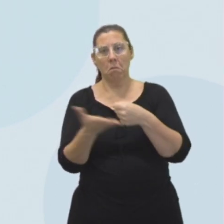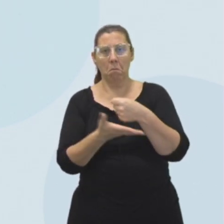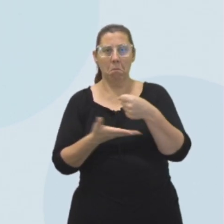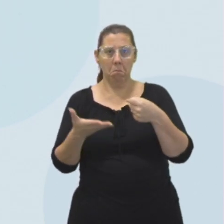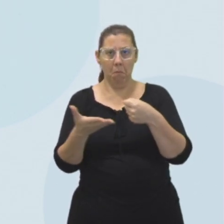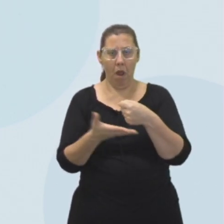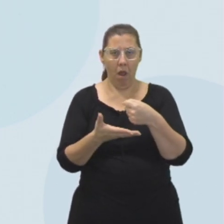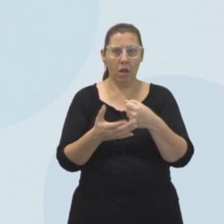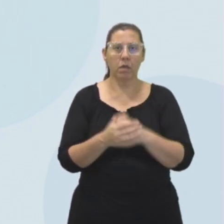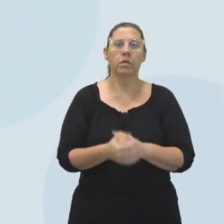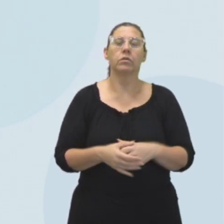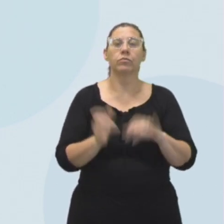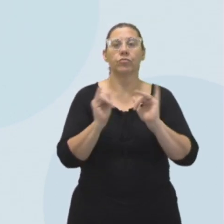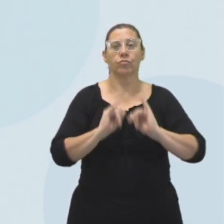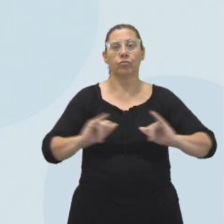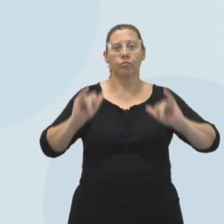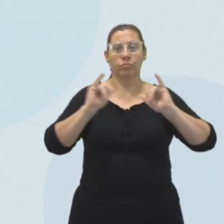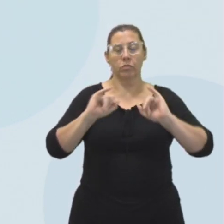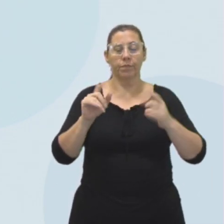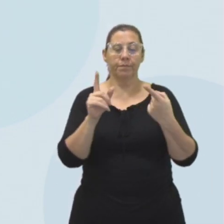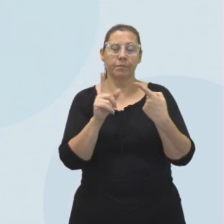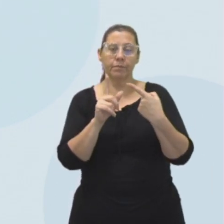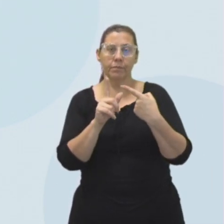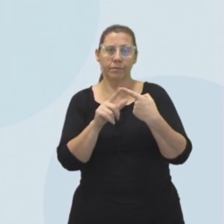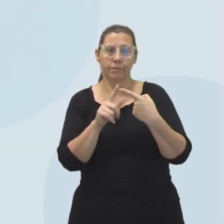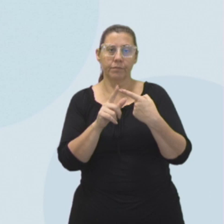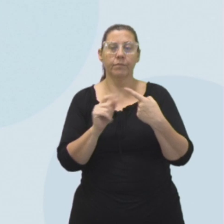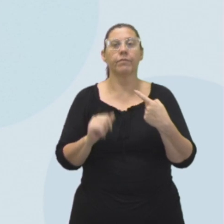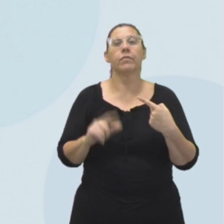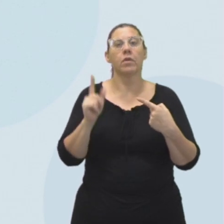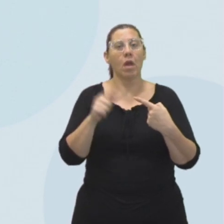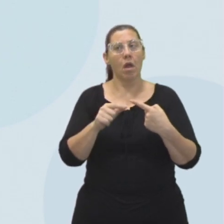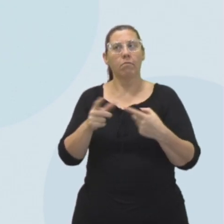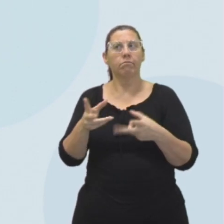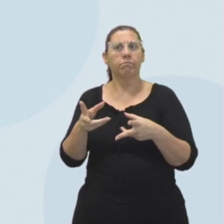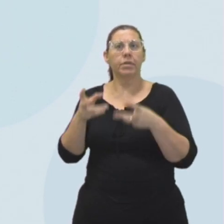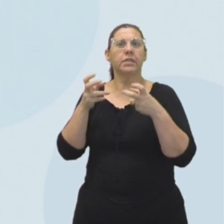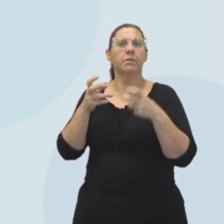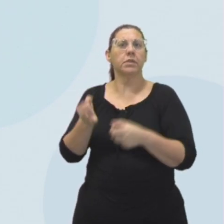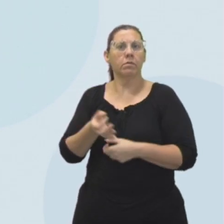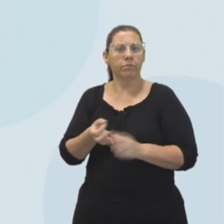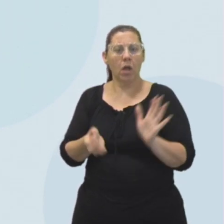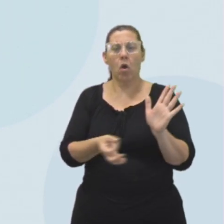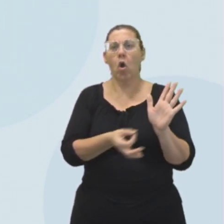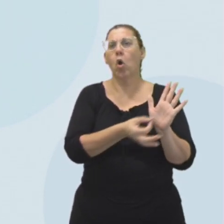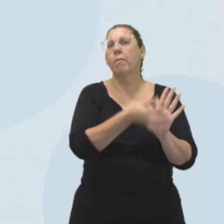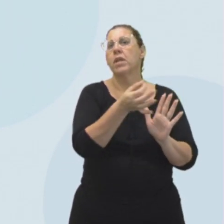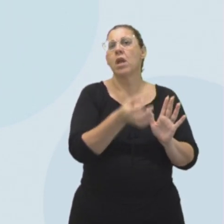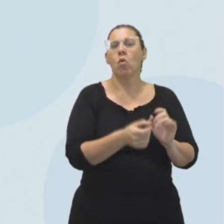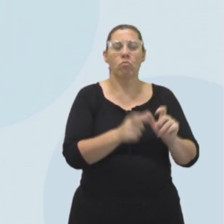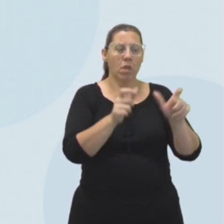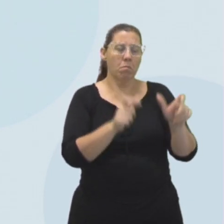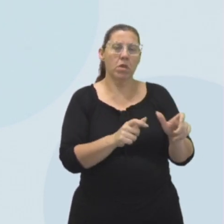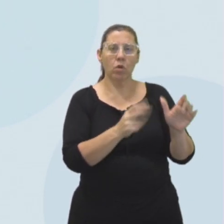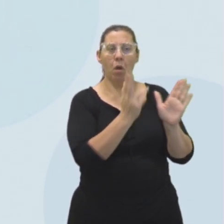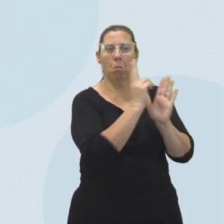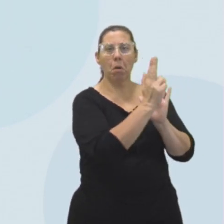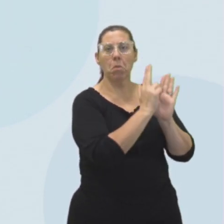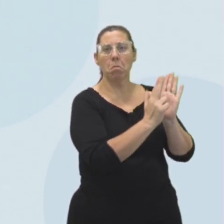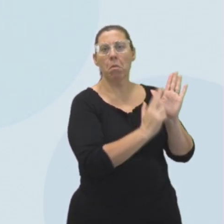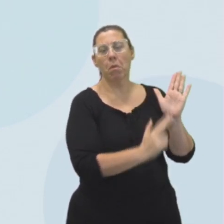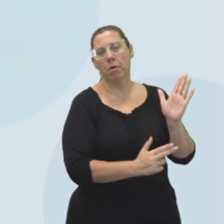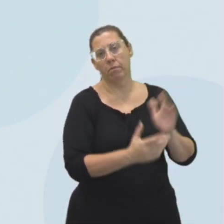de narrativa digital. Primeiro ponto é o ponto de vista, né, que é a opinião do autor em relação à narrativa, né,